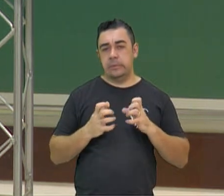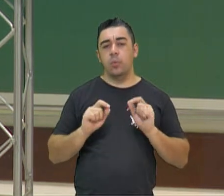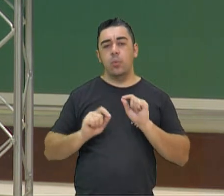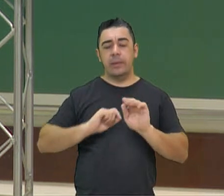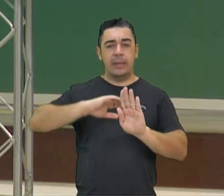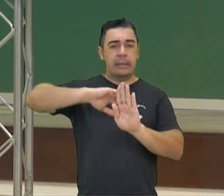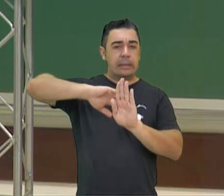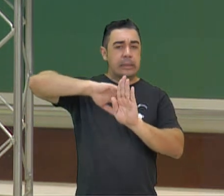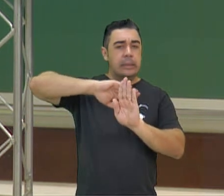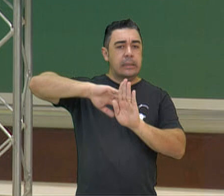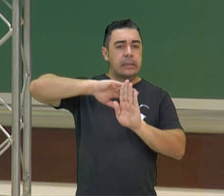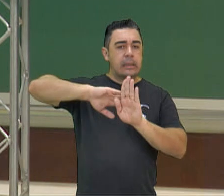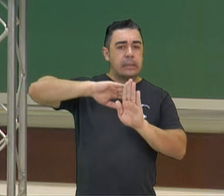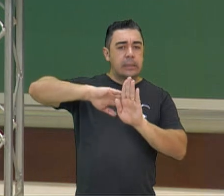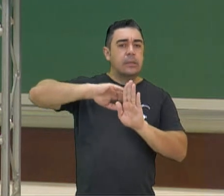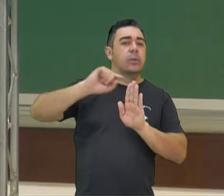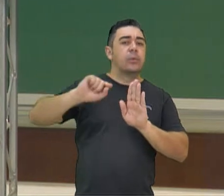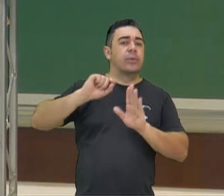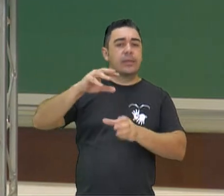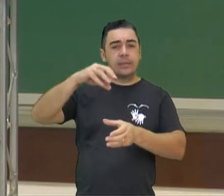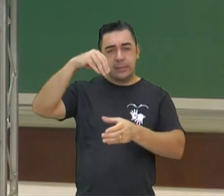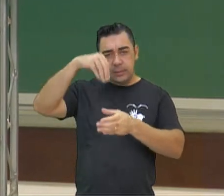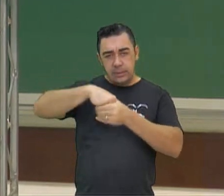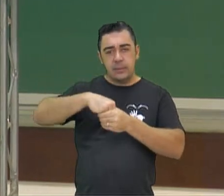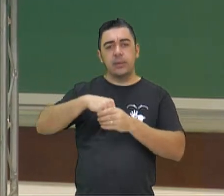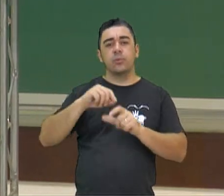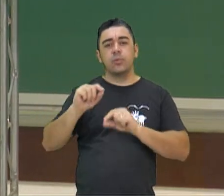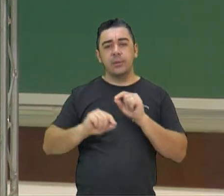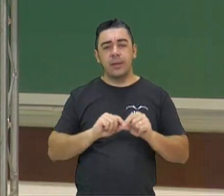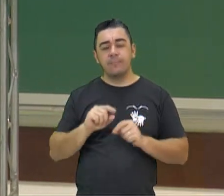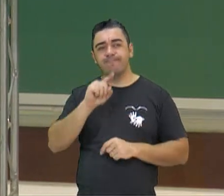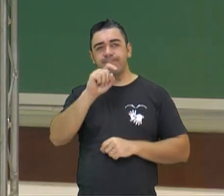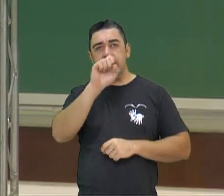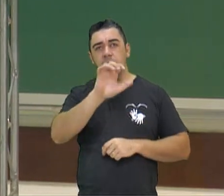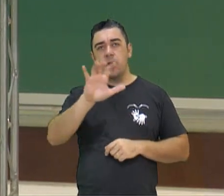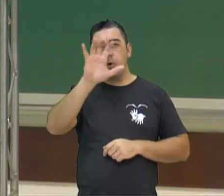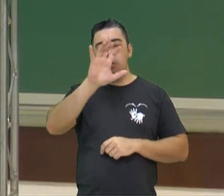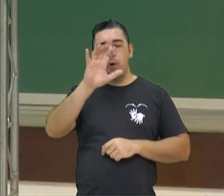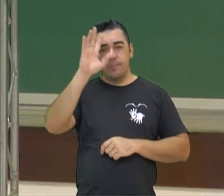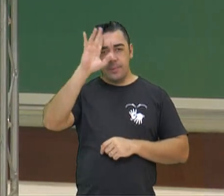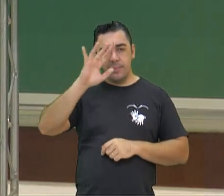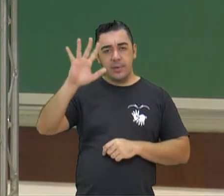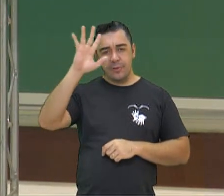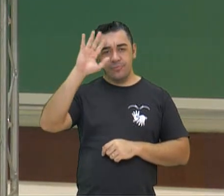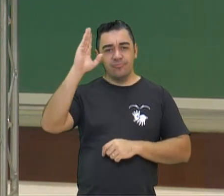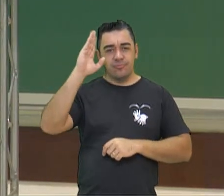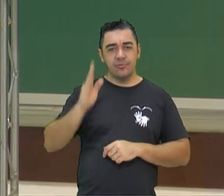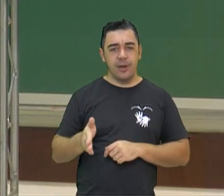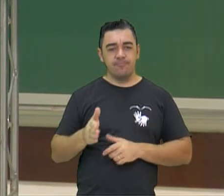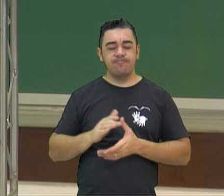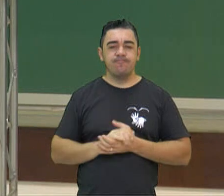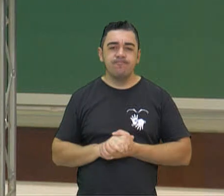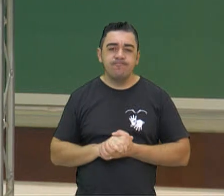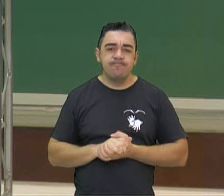idealizados dentro de um escritório na Europa.